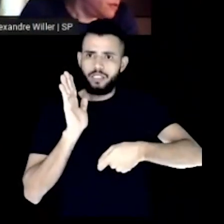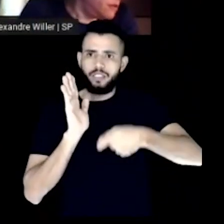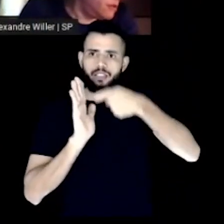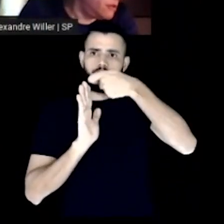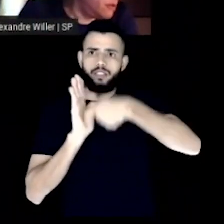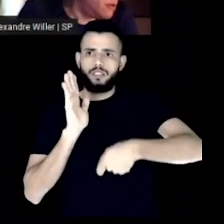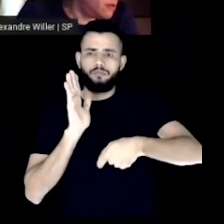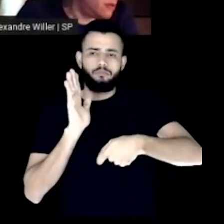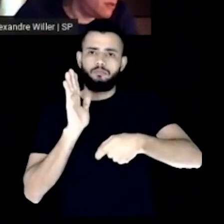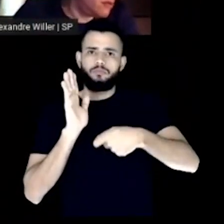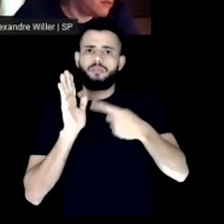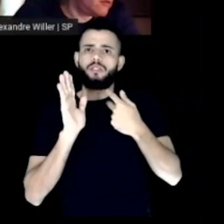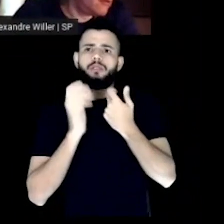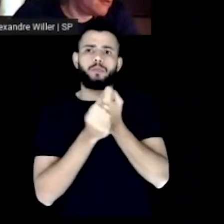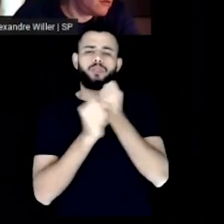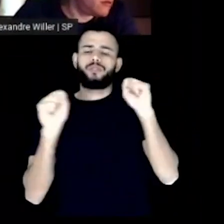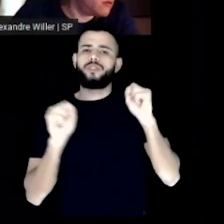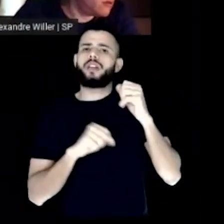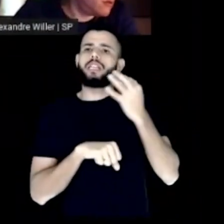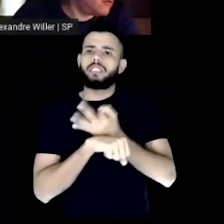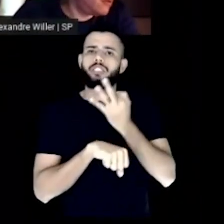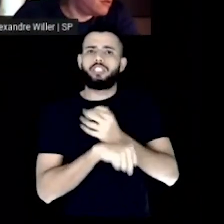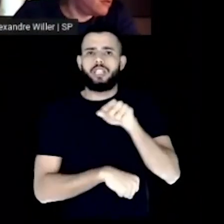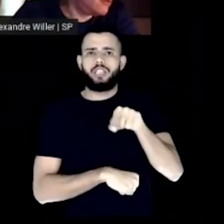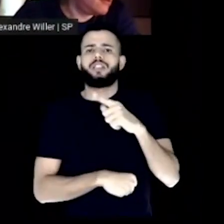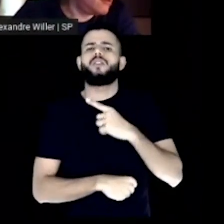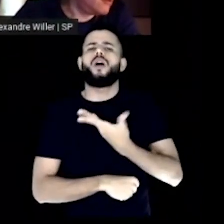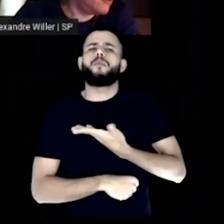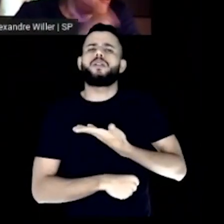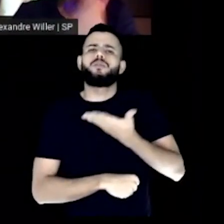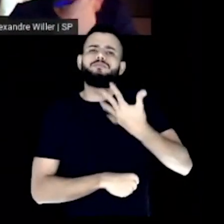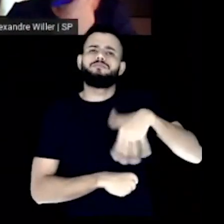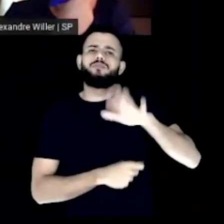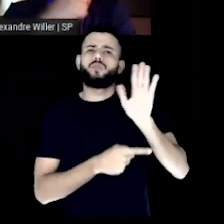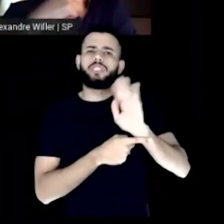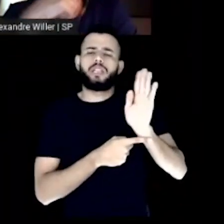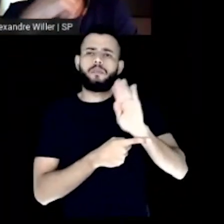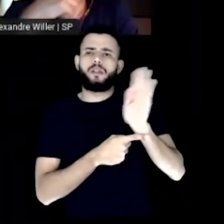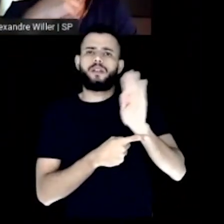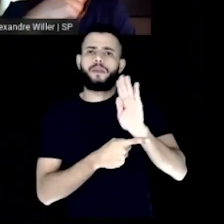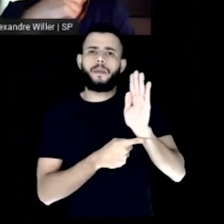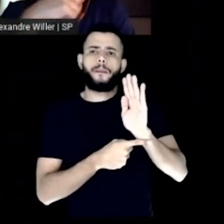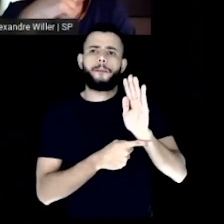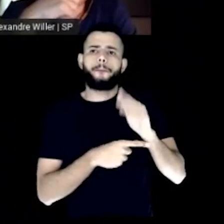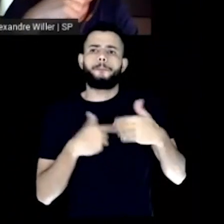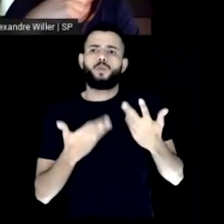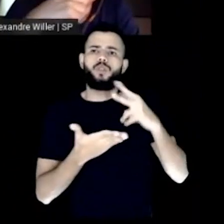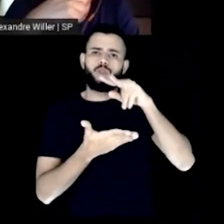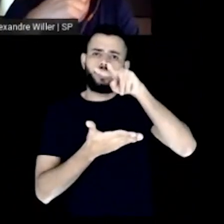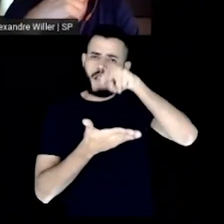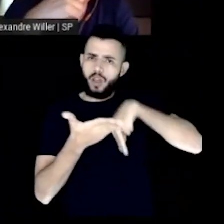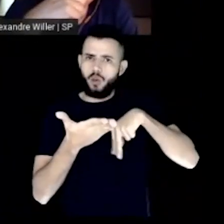escrita, né, que só fosse possível existir ali. Tem um amigo do cinema que ele, quando